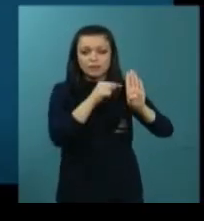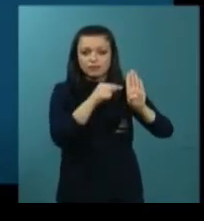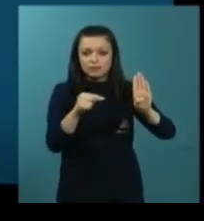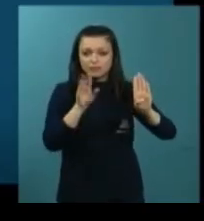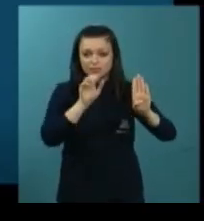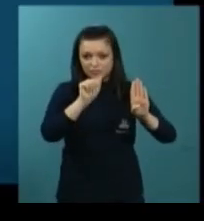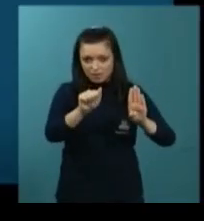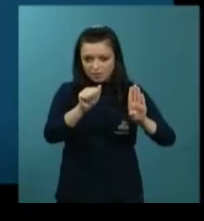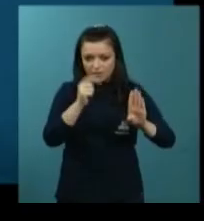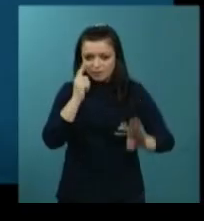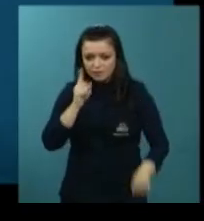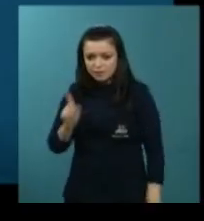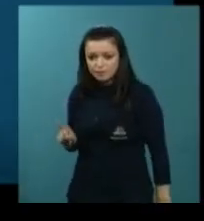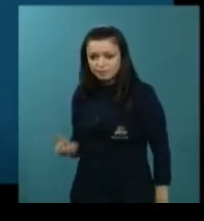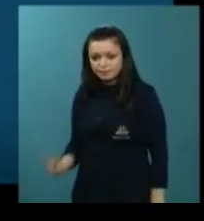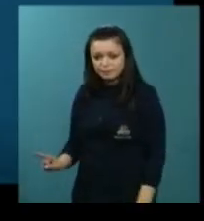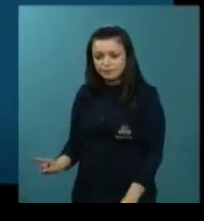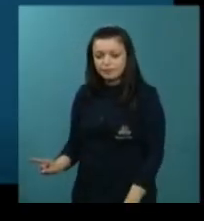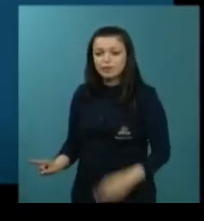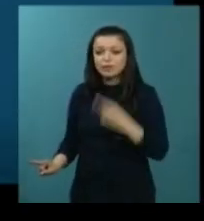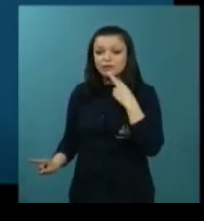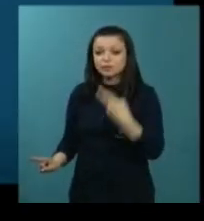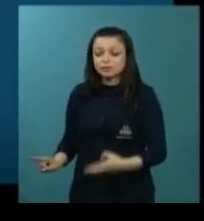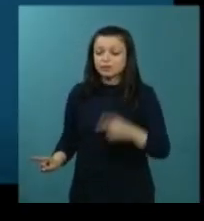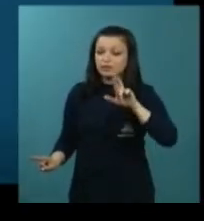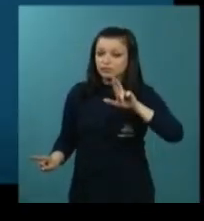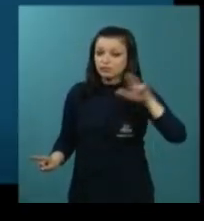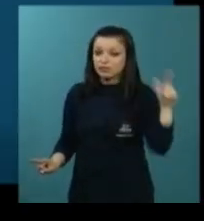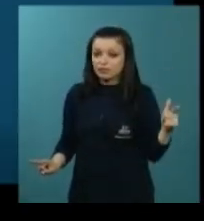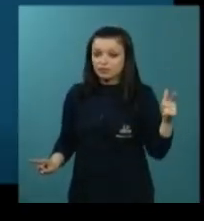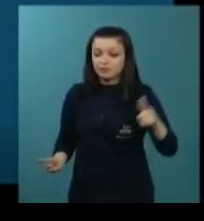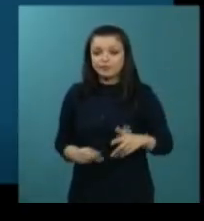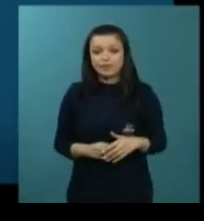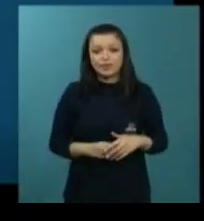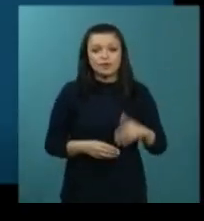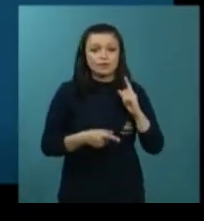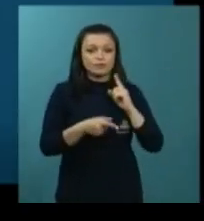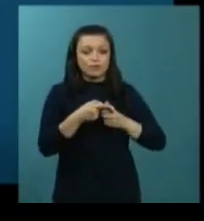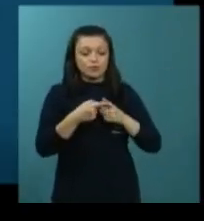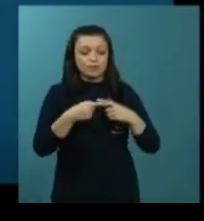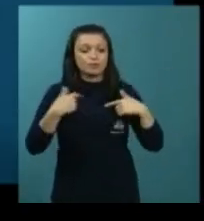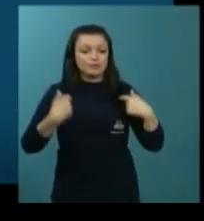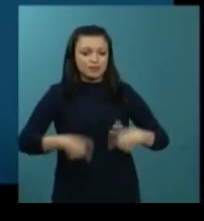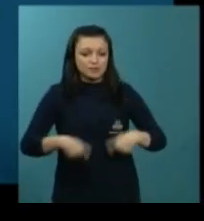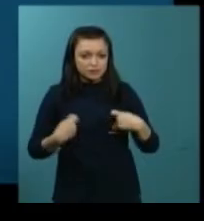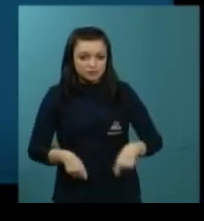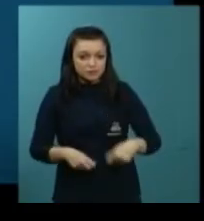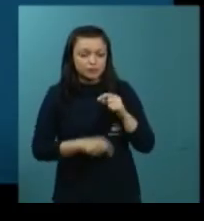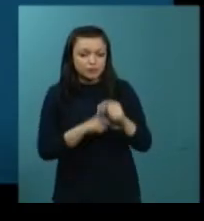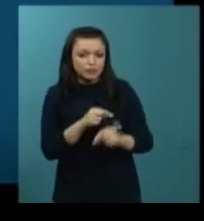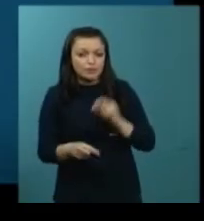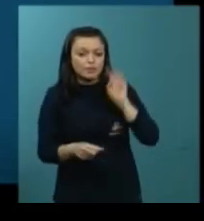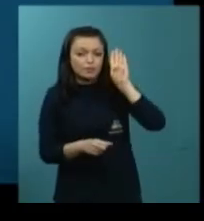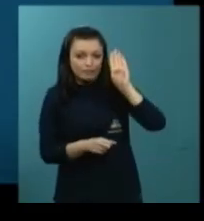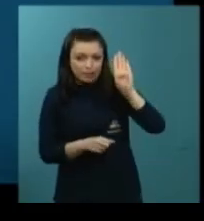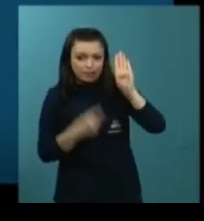menos A, o resultado será diferente. Porque eu preciso pegar o conjunto